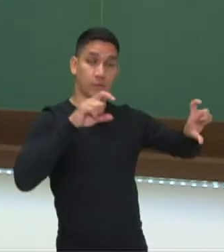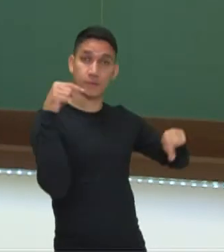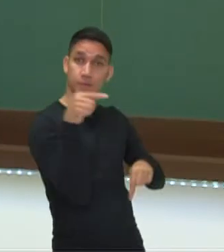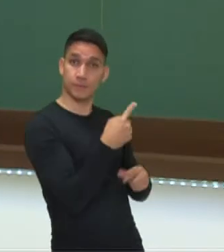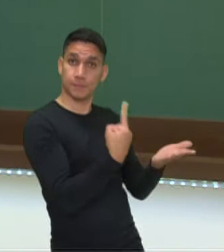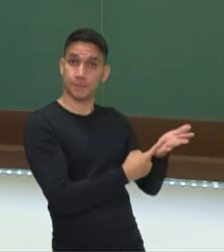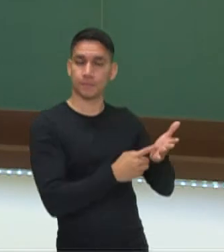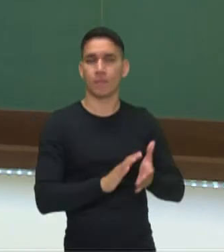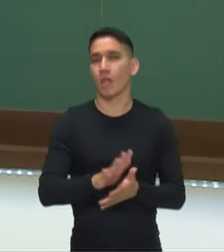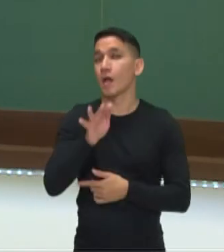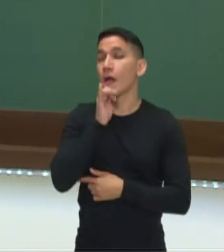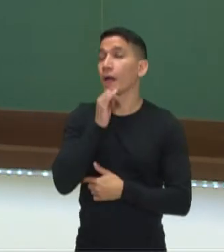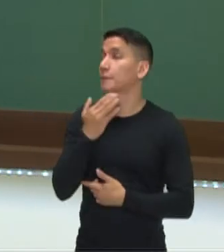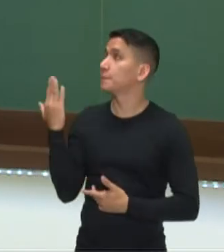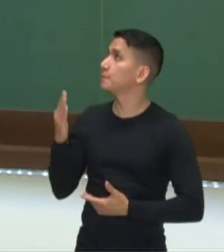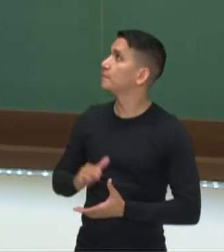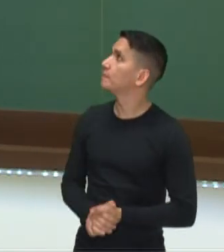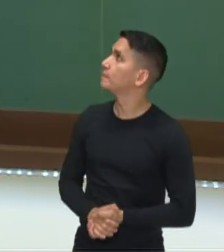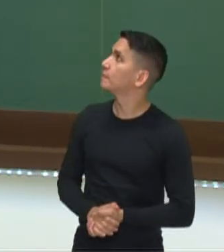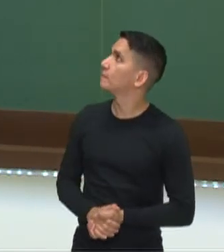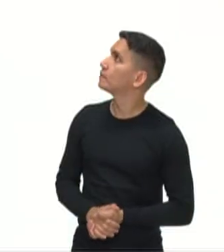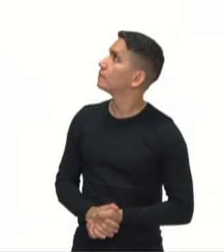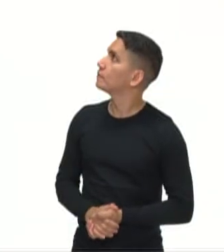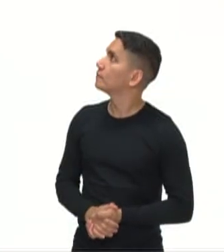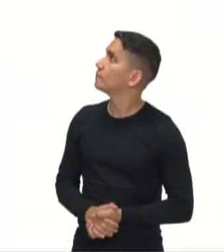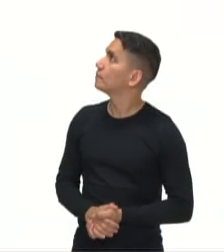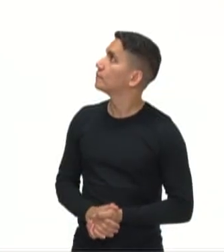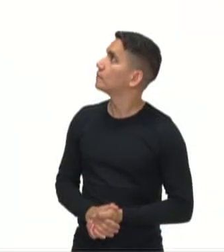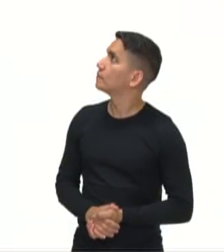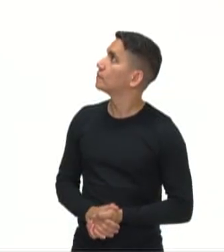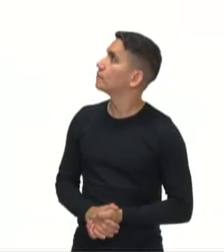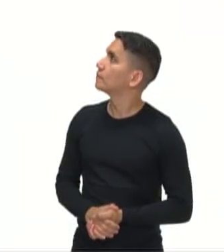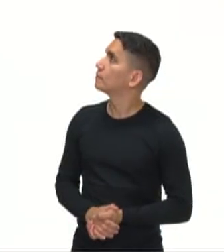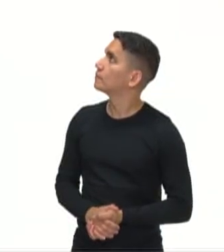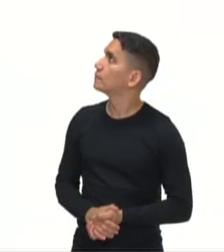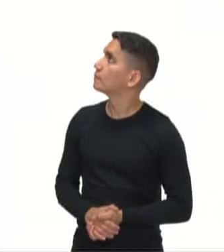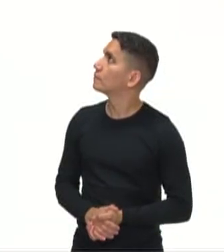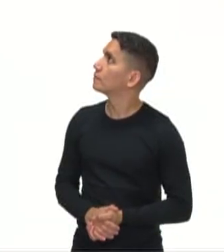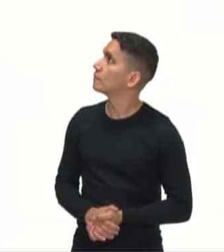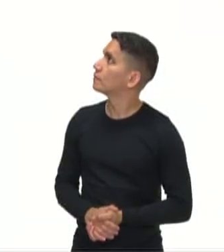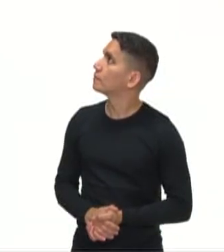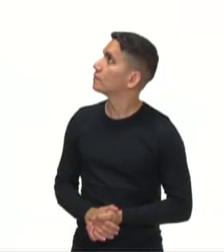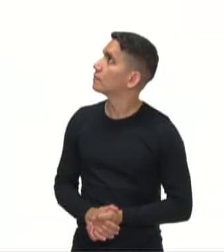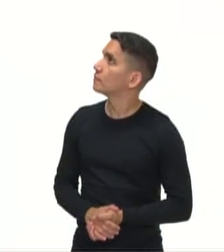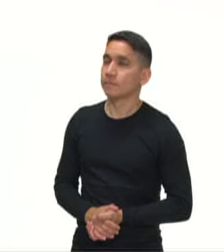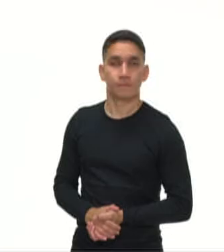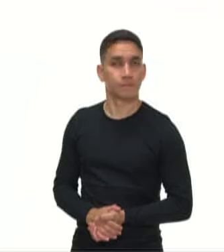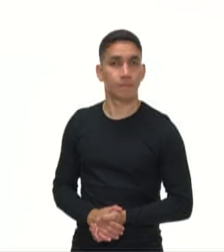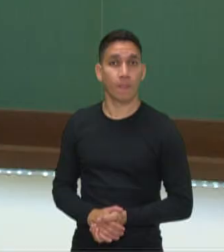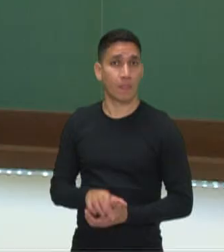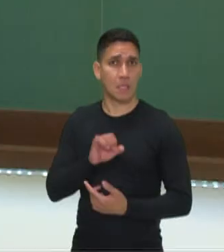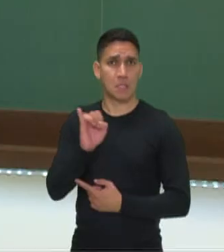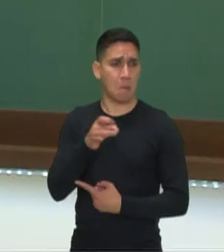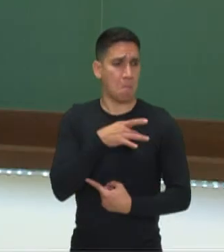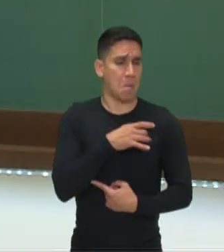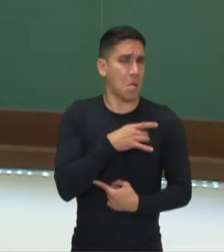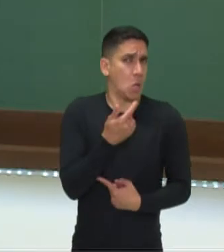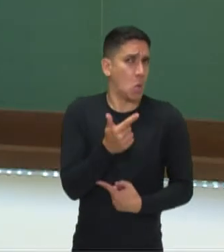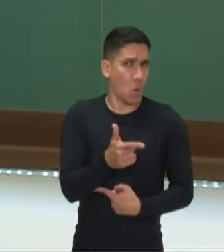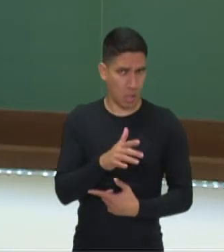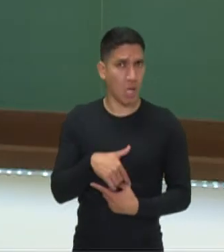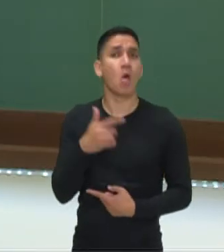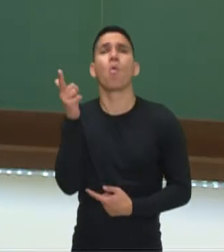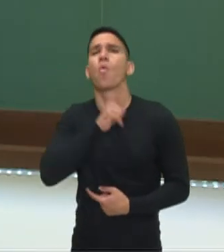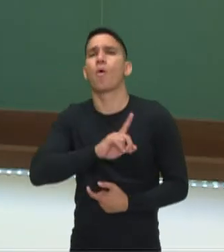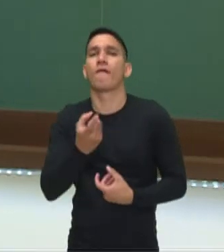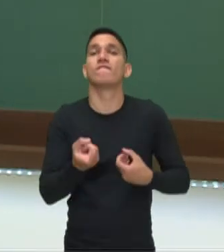Olha o exemplo. If I weren't afraid, I would go back to being the person I used to be. Se eu não tivesse medo, eu